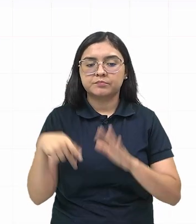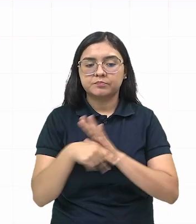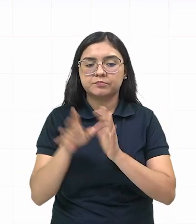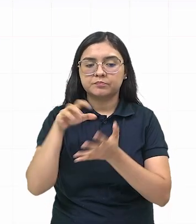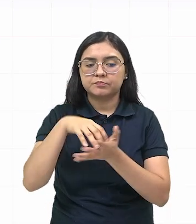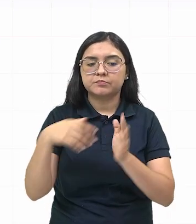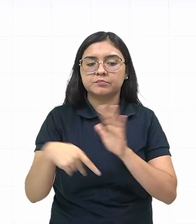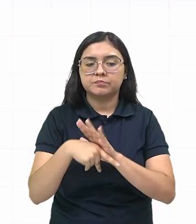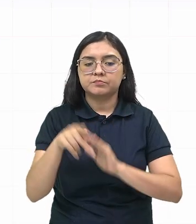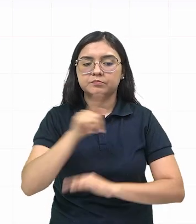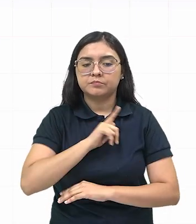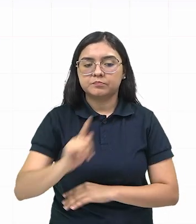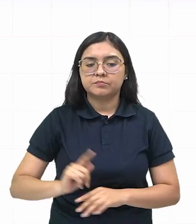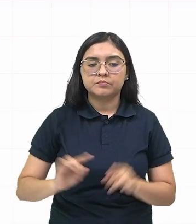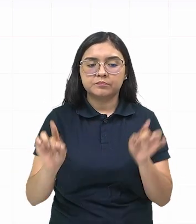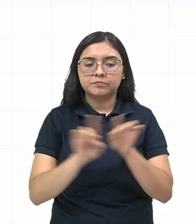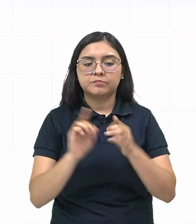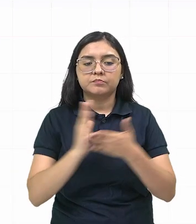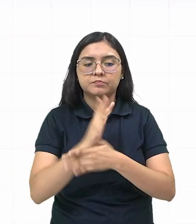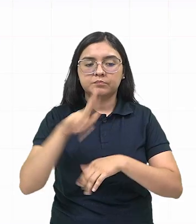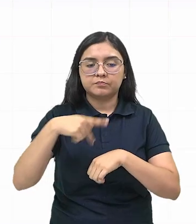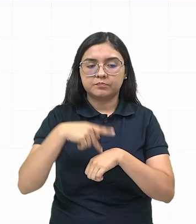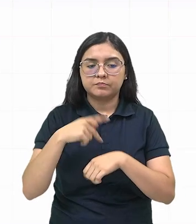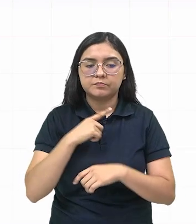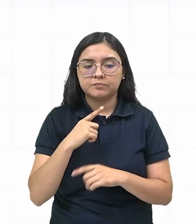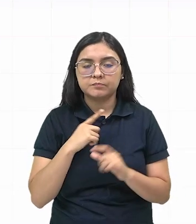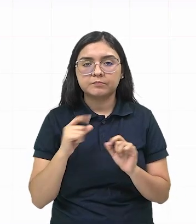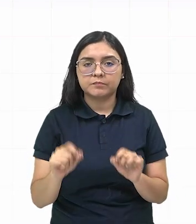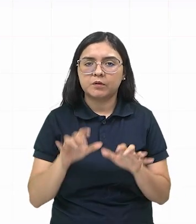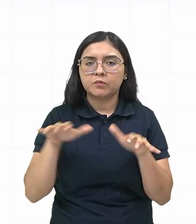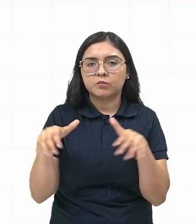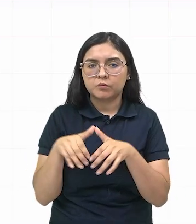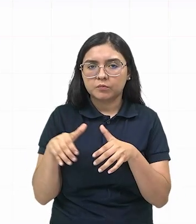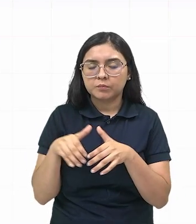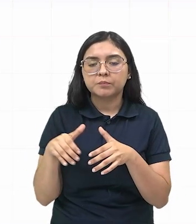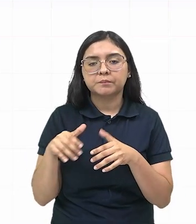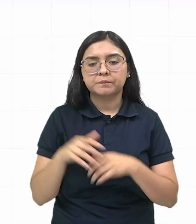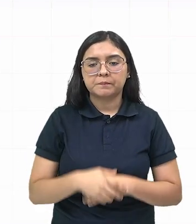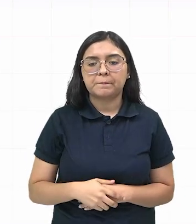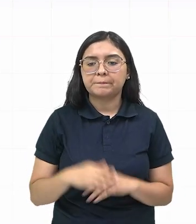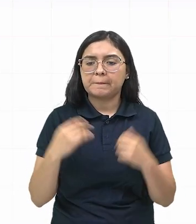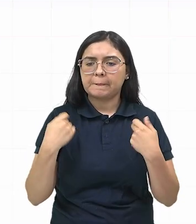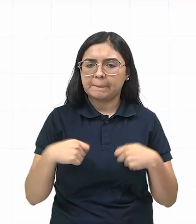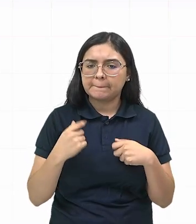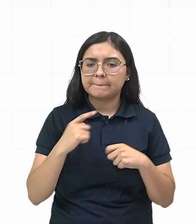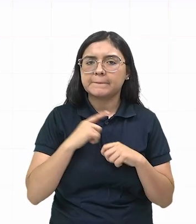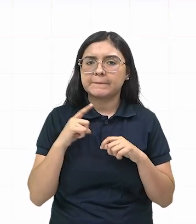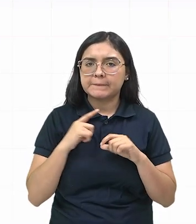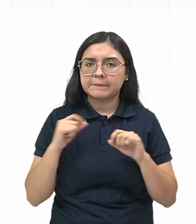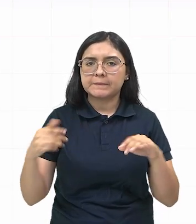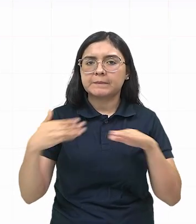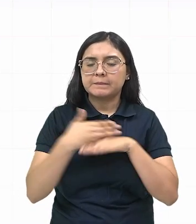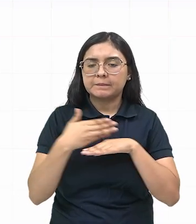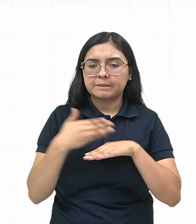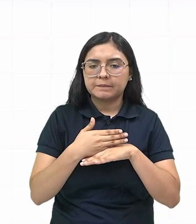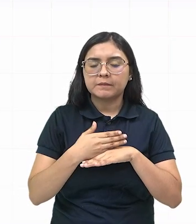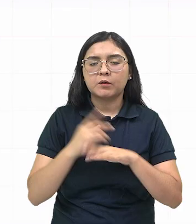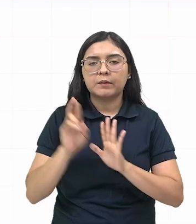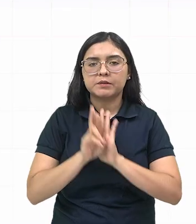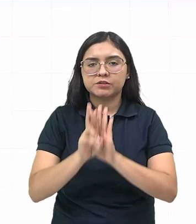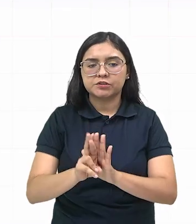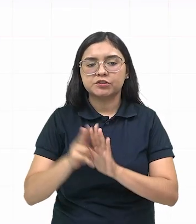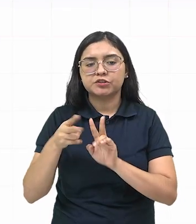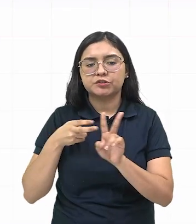órgãos do Estado. Né? Tem países onde tem uma comissão, onde tem que ter uma participação